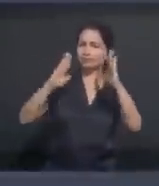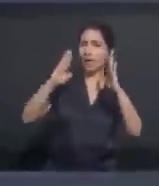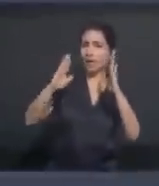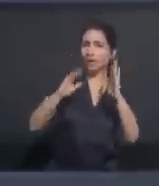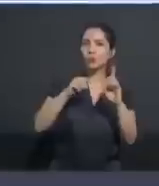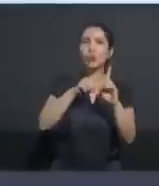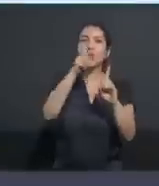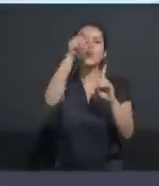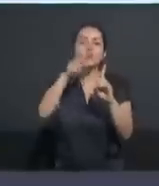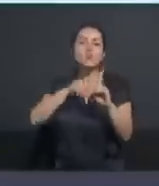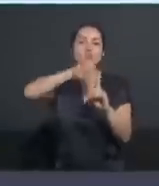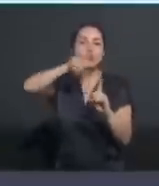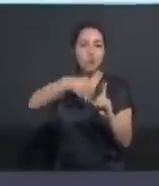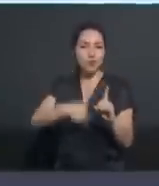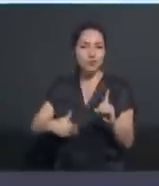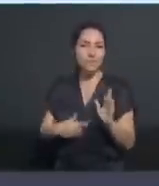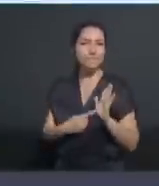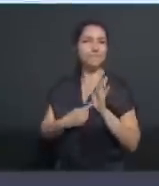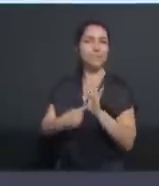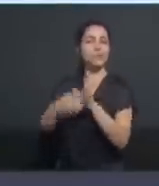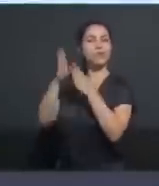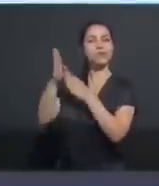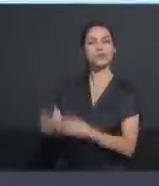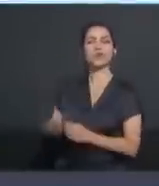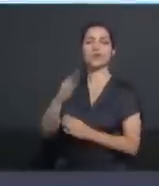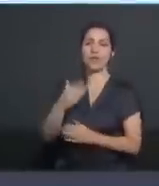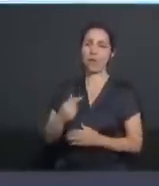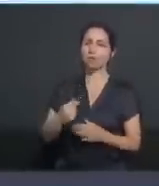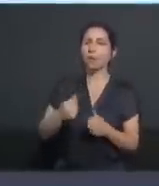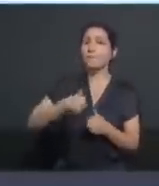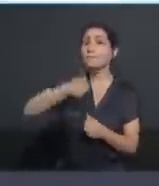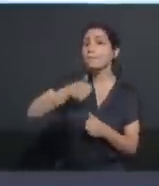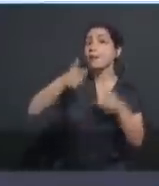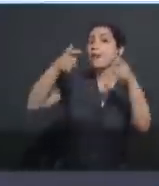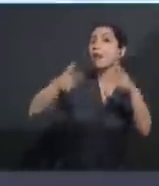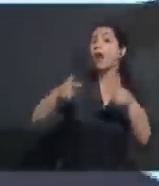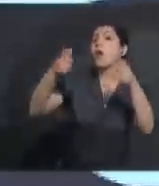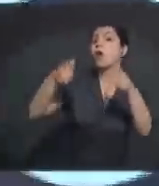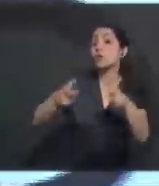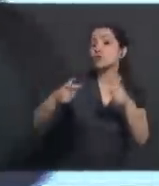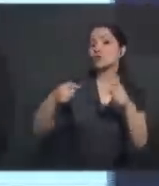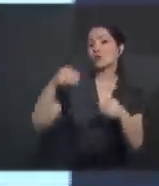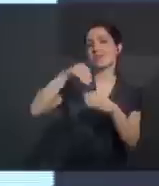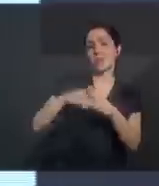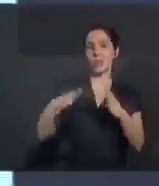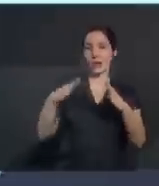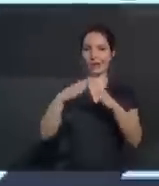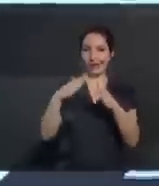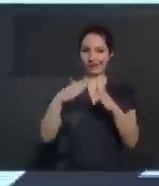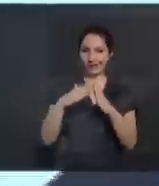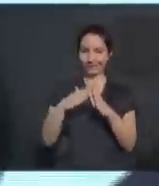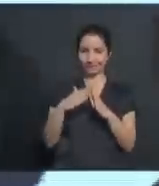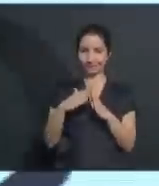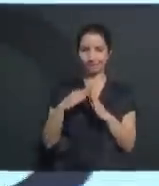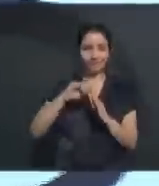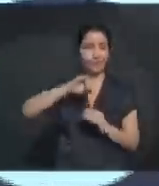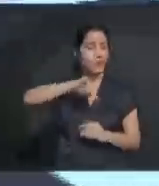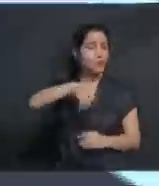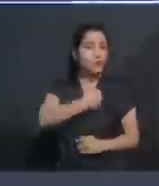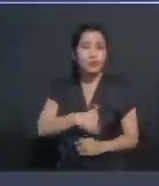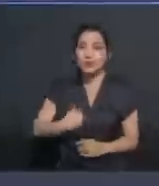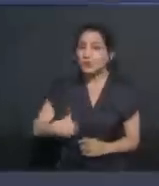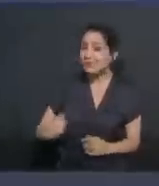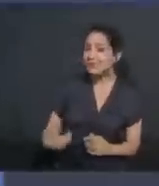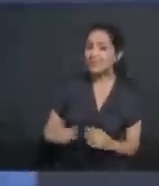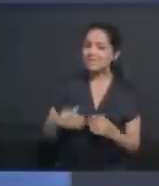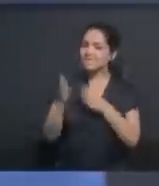imitado por todos nós. Primeiro lugar onde José foi fiel, ele foi fiel dentro de casa. Ele era fiel em casa.